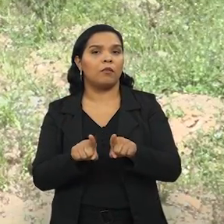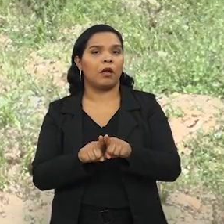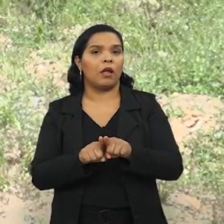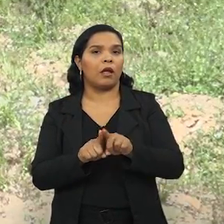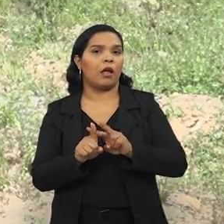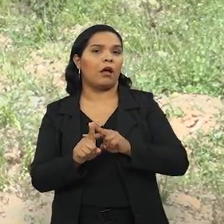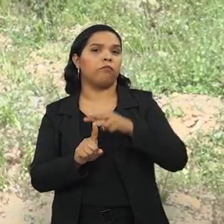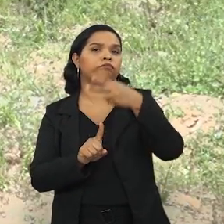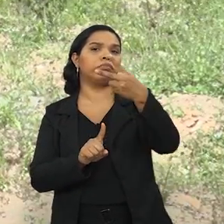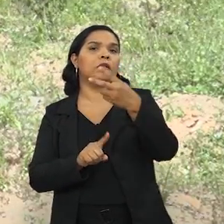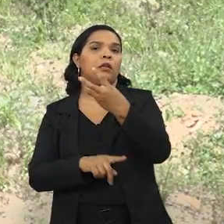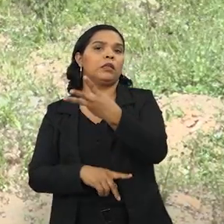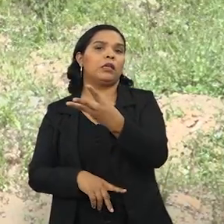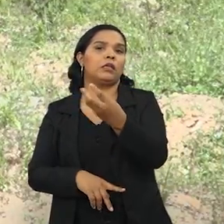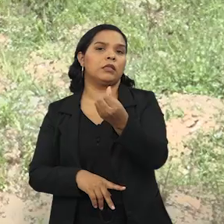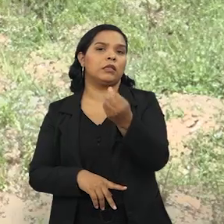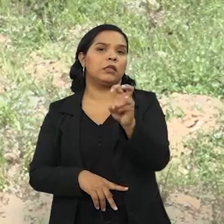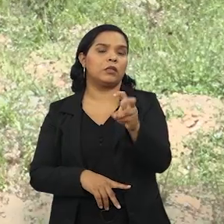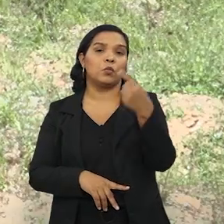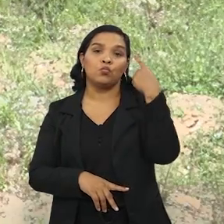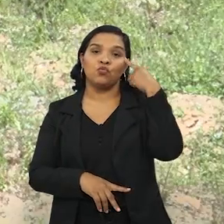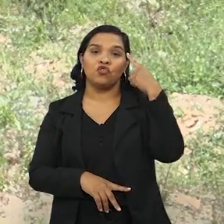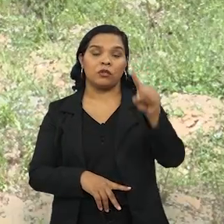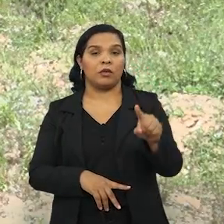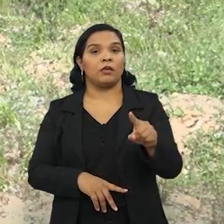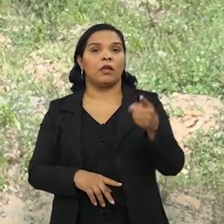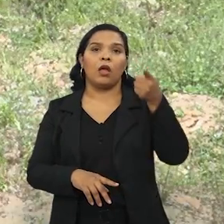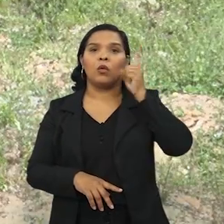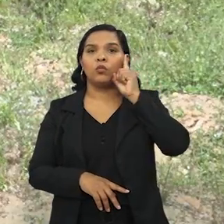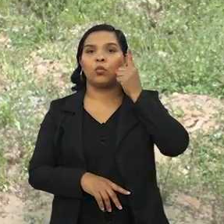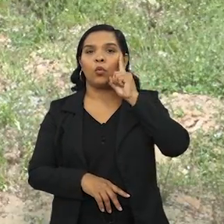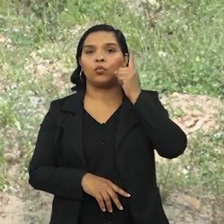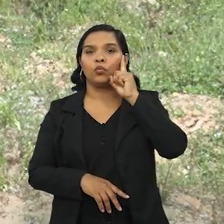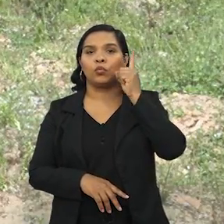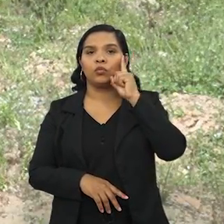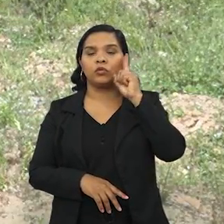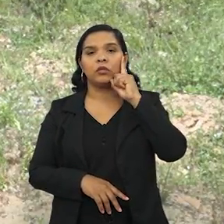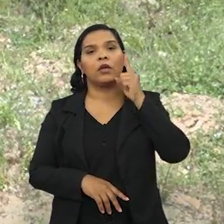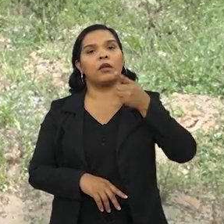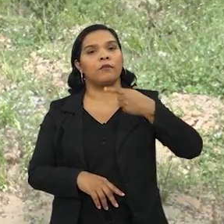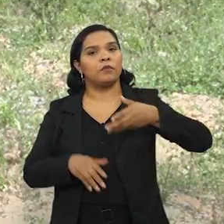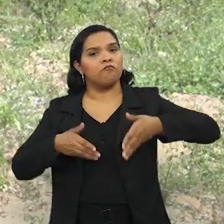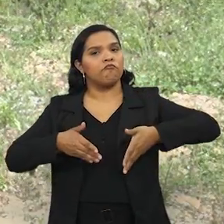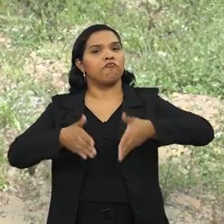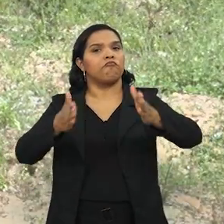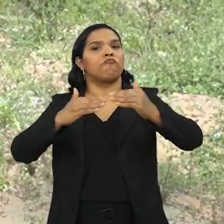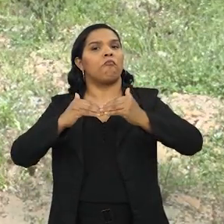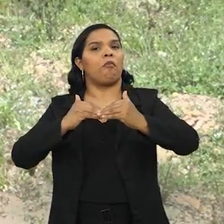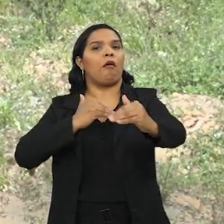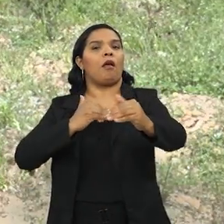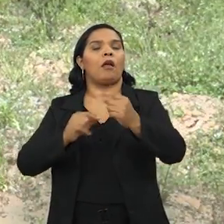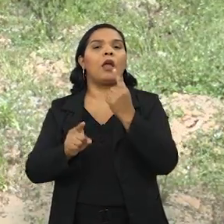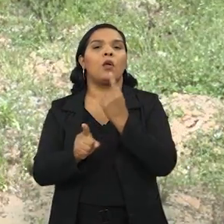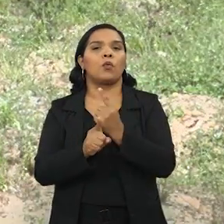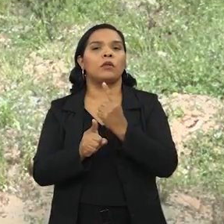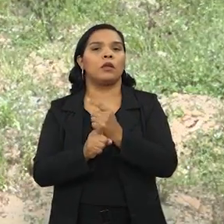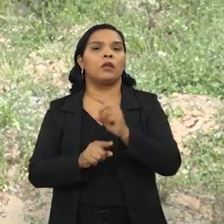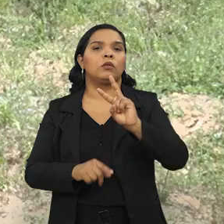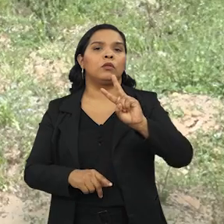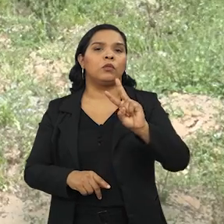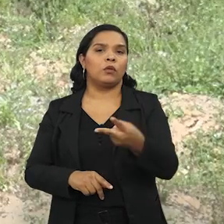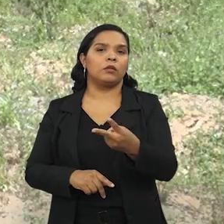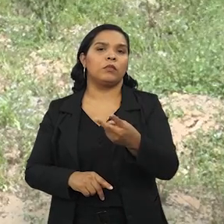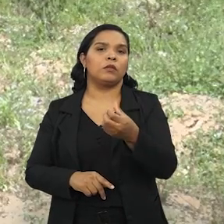e fosse 365 dias, todo dia, se a gente fosse para a pista, a gente encontraria